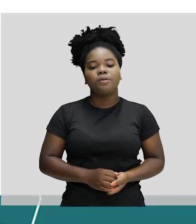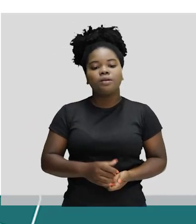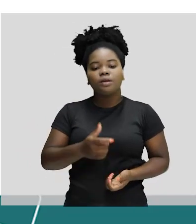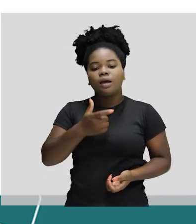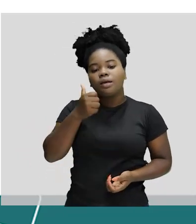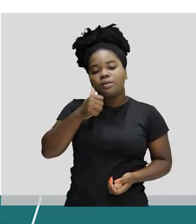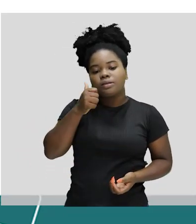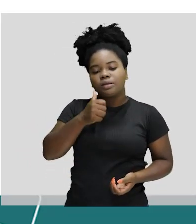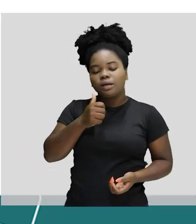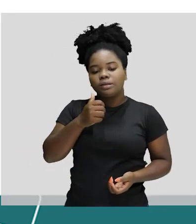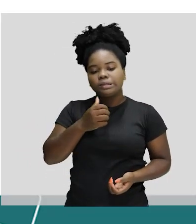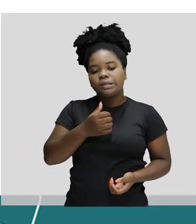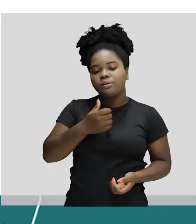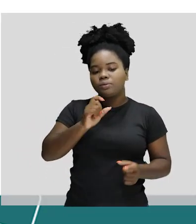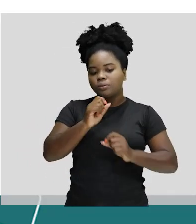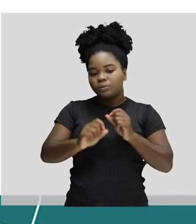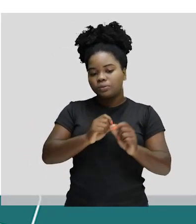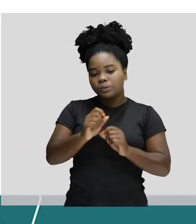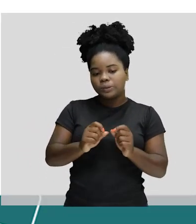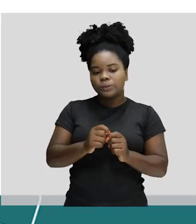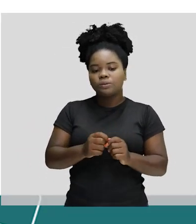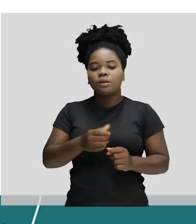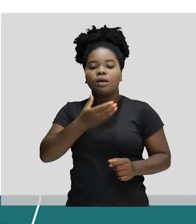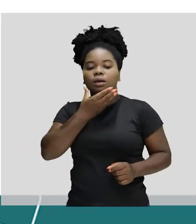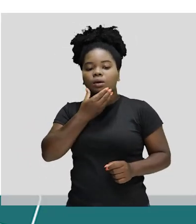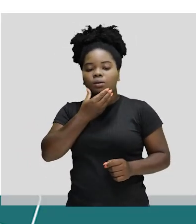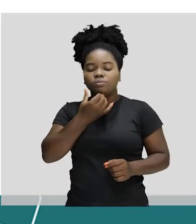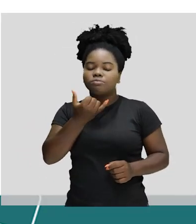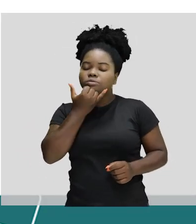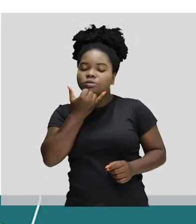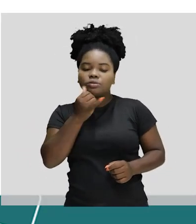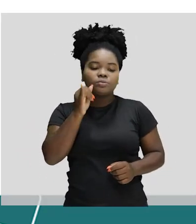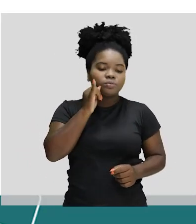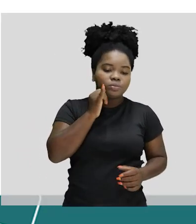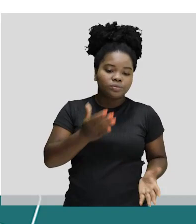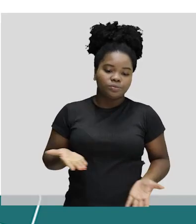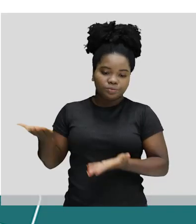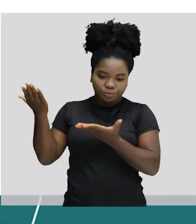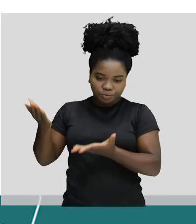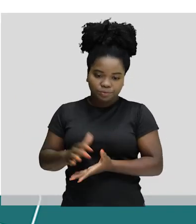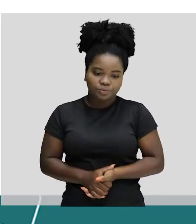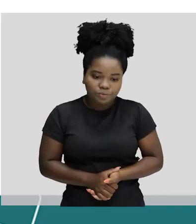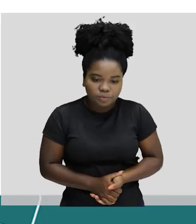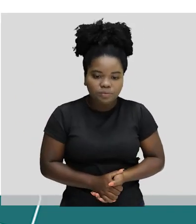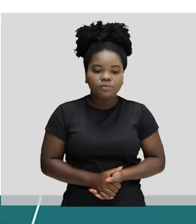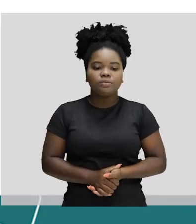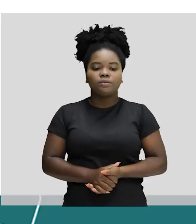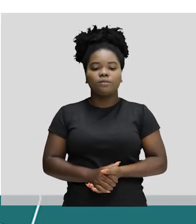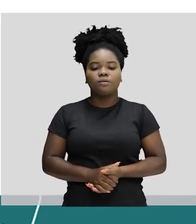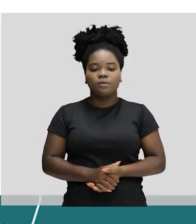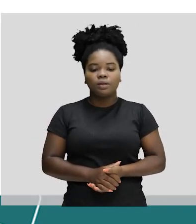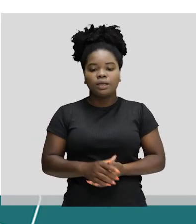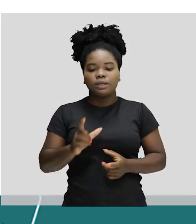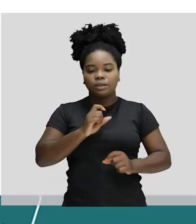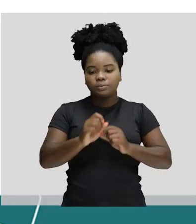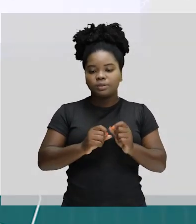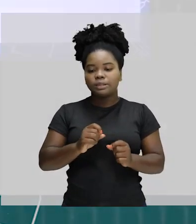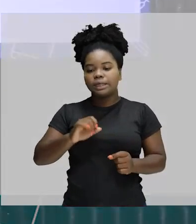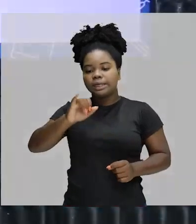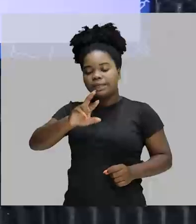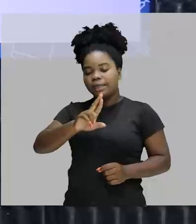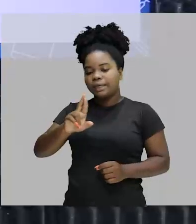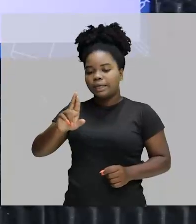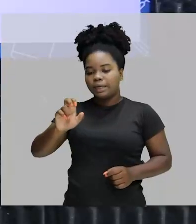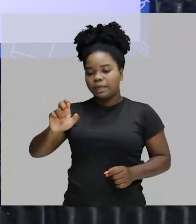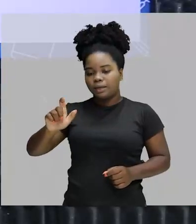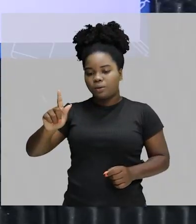borracha. E o grau comparativo de superioridade irregular. Alguns adjetivos formam o grau